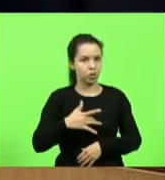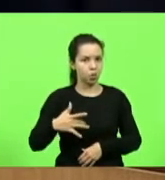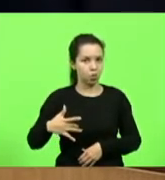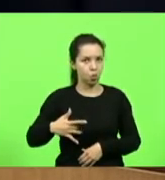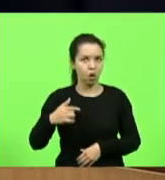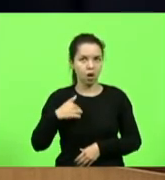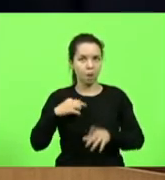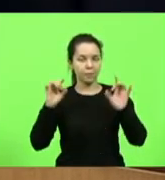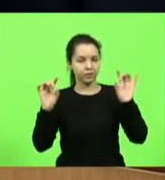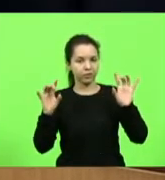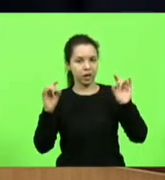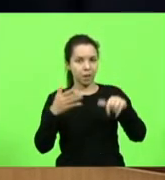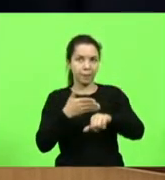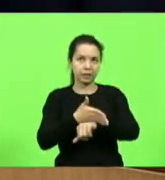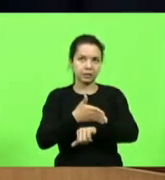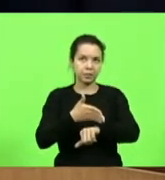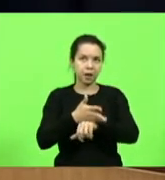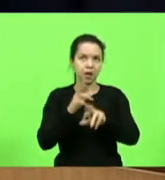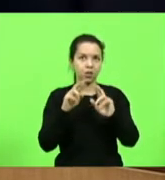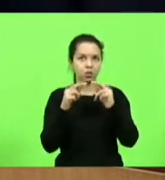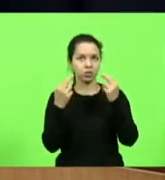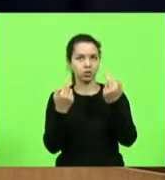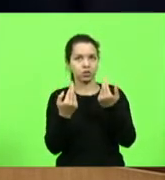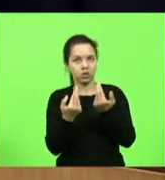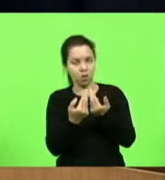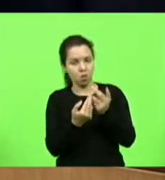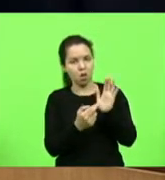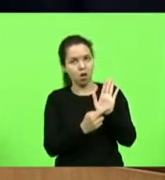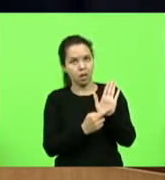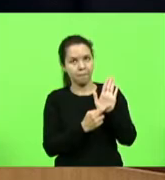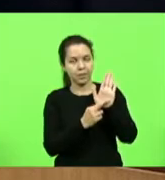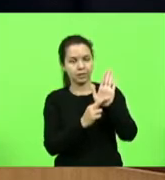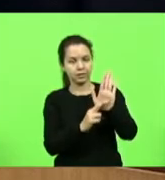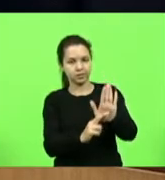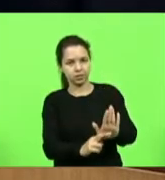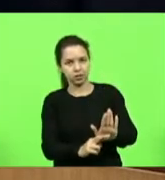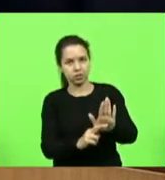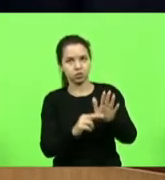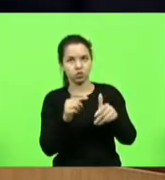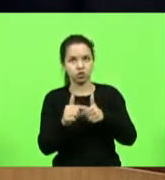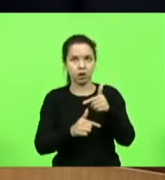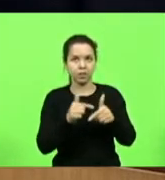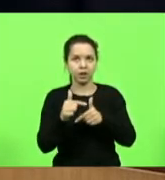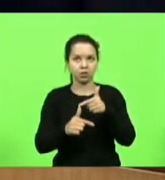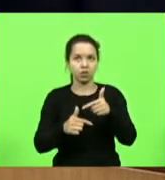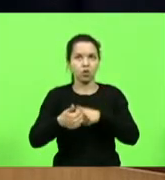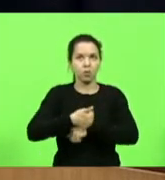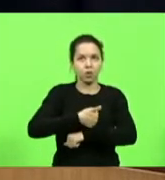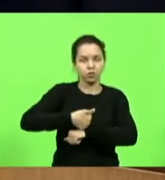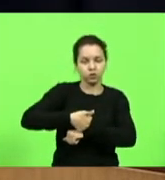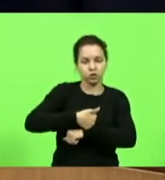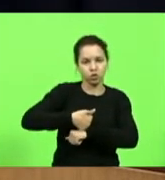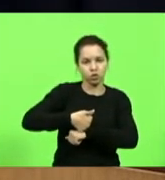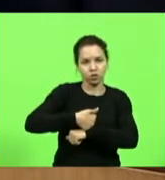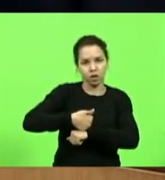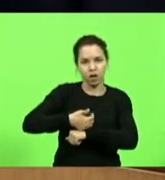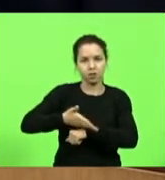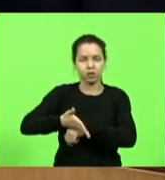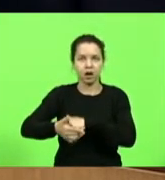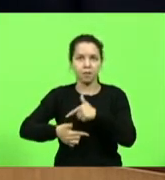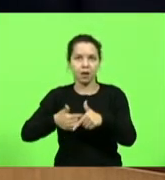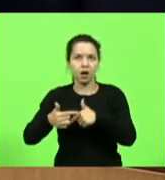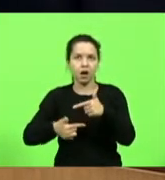de participar de uma reunião com representantes de os trabalhadores profissionais que atuam no SAMU,